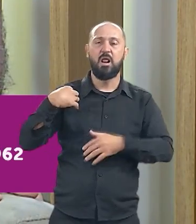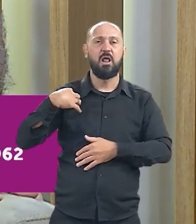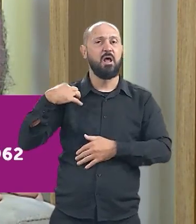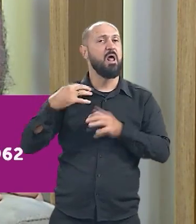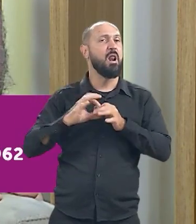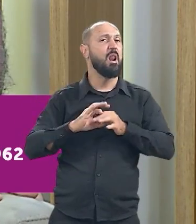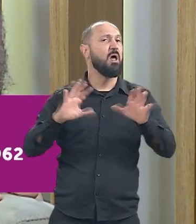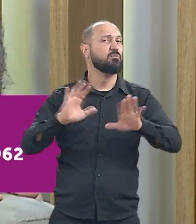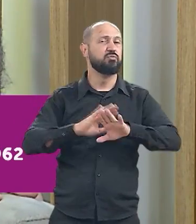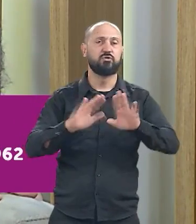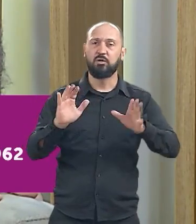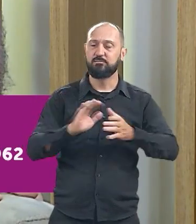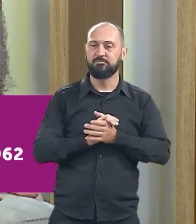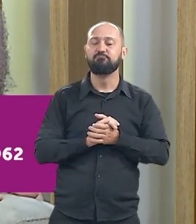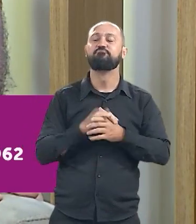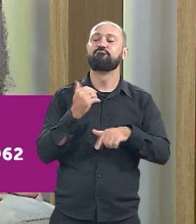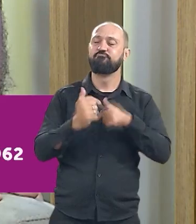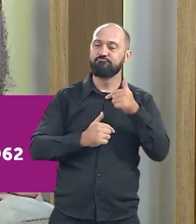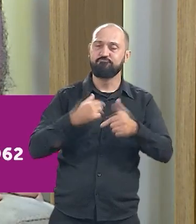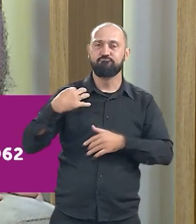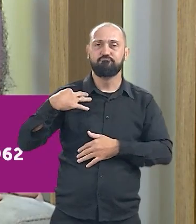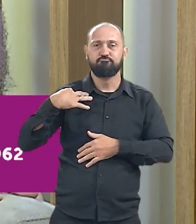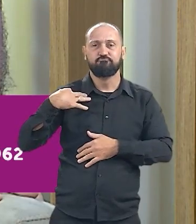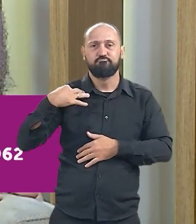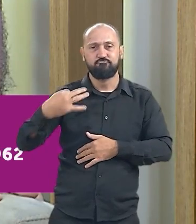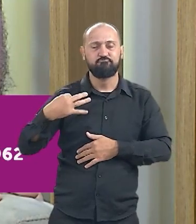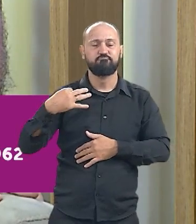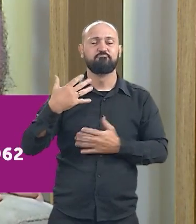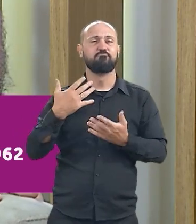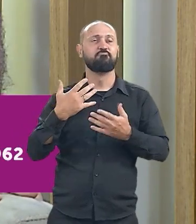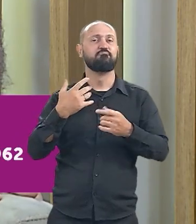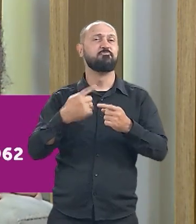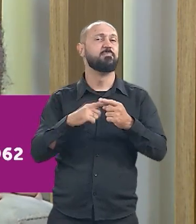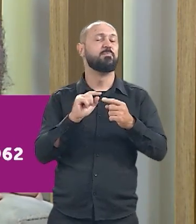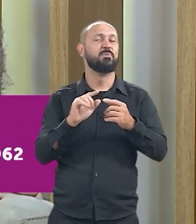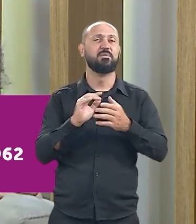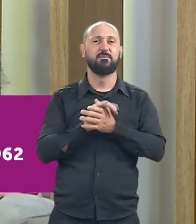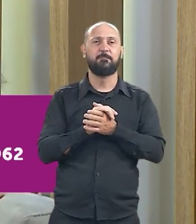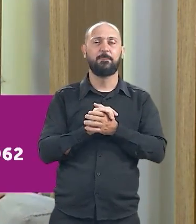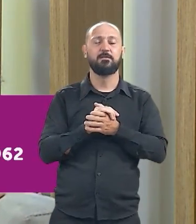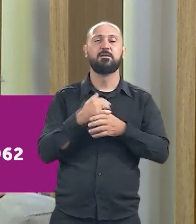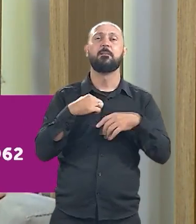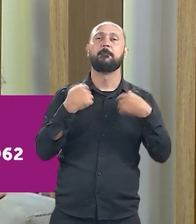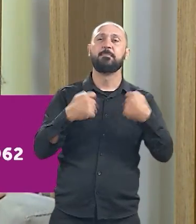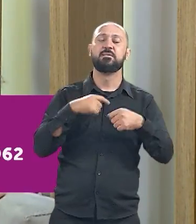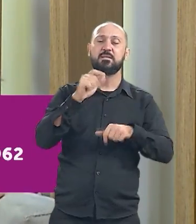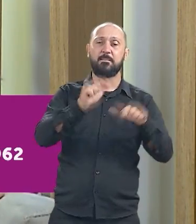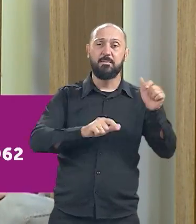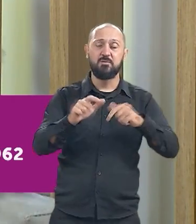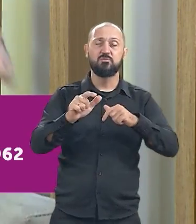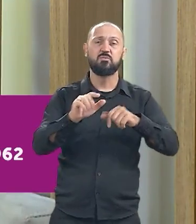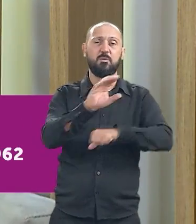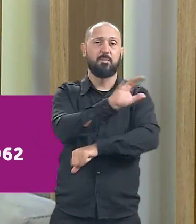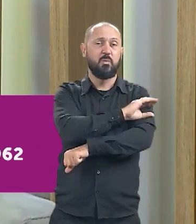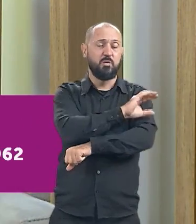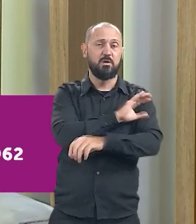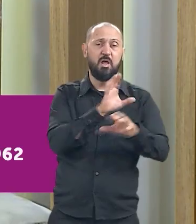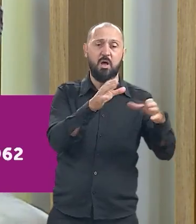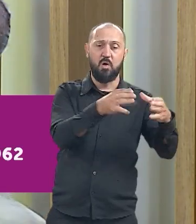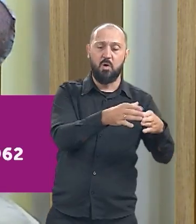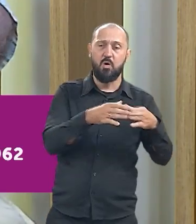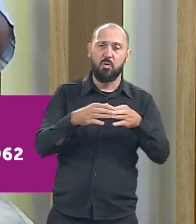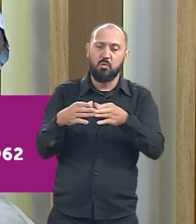Trabalho e disponibilidade, porque você precisa ter pessoas para coordenar grupos, né? Grupos pequenos, grupos